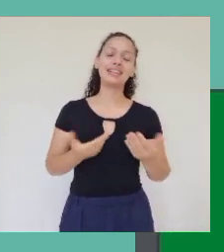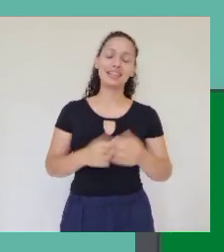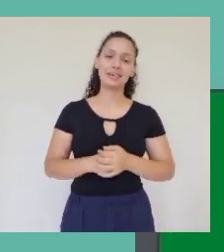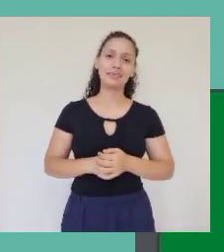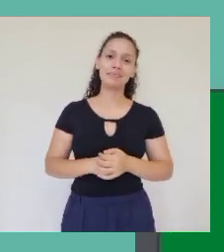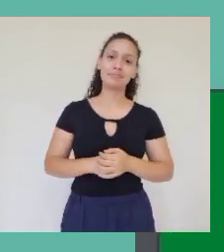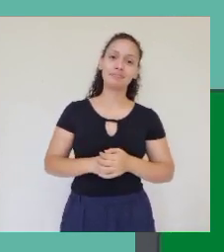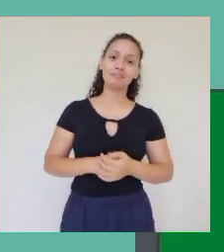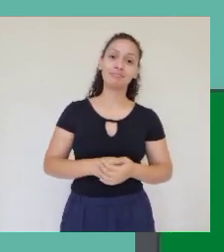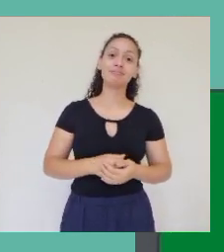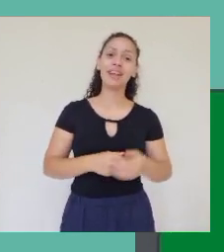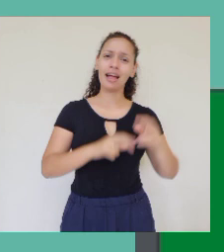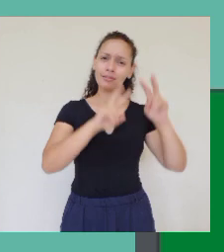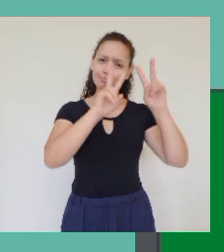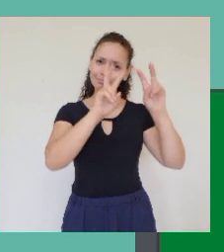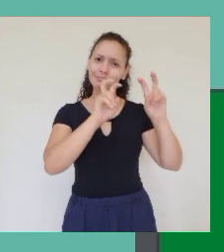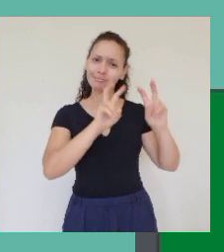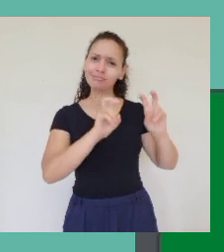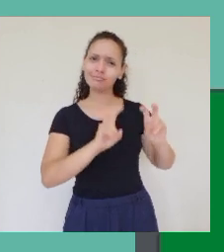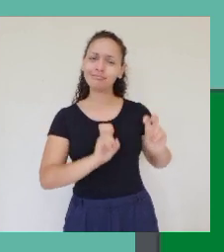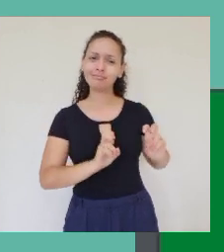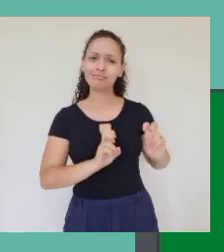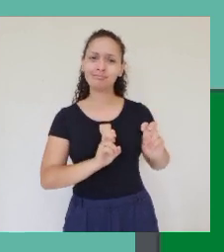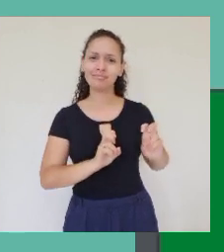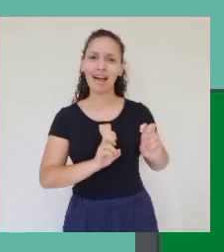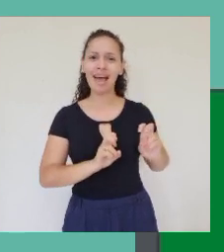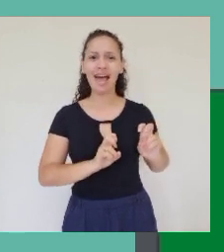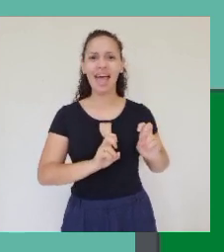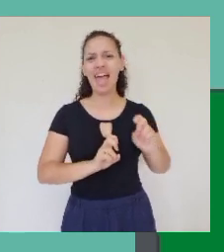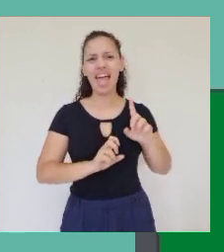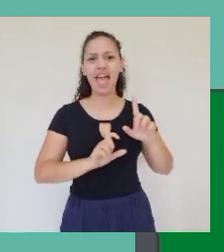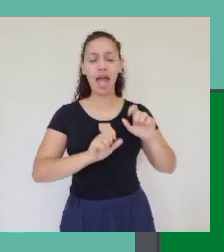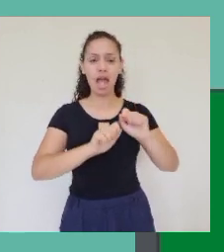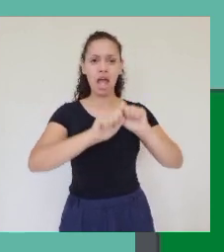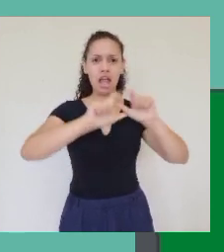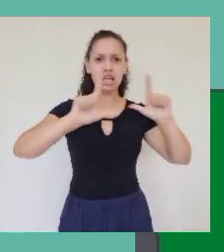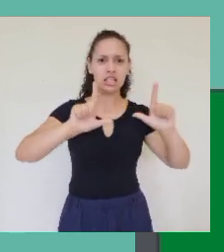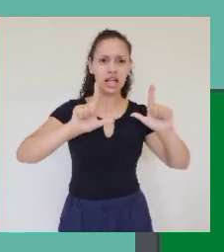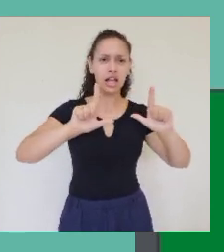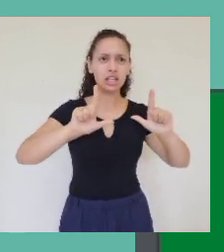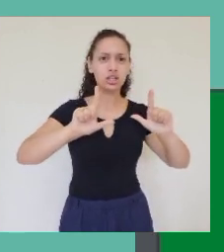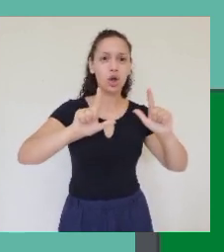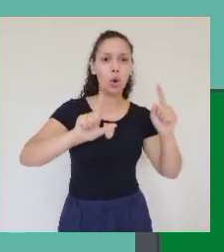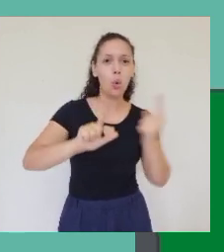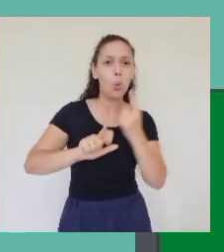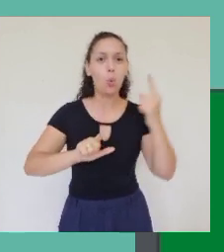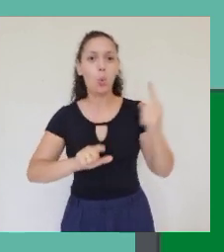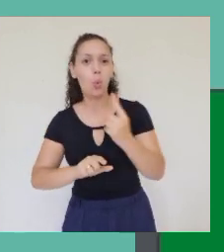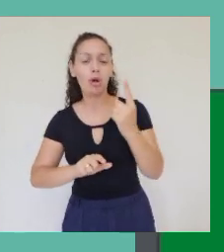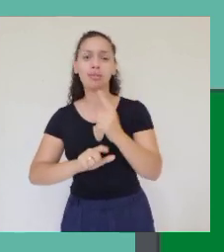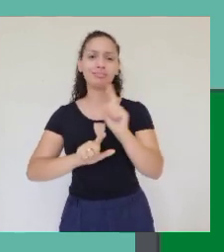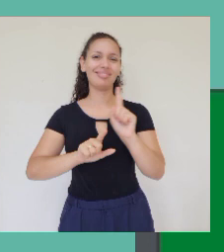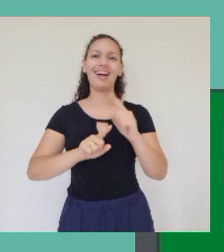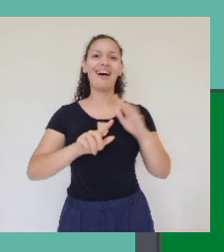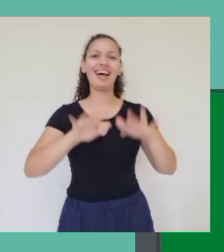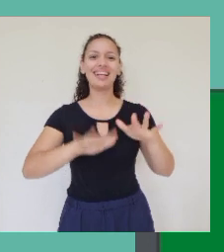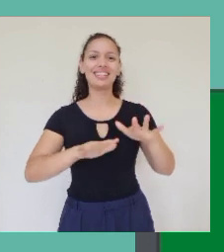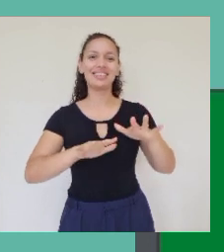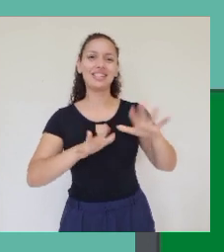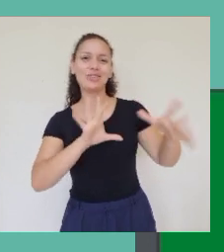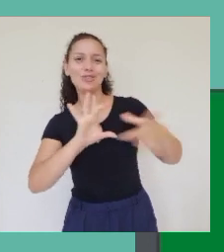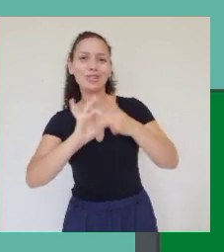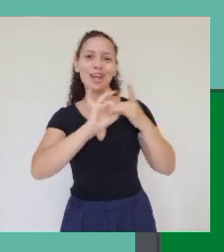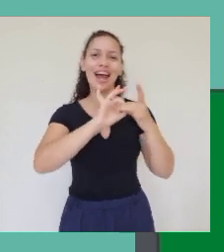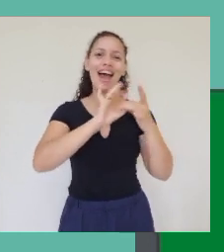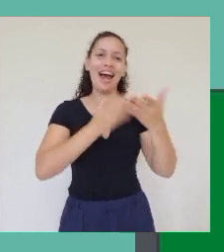abordado. Não vai ser um slide para cada coisa, algumas coisas a gente vai estar falando em conjunto,